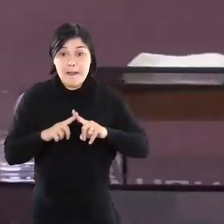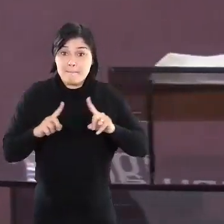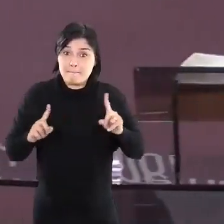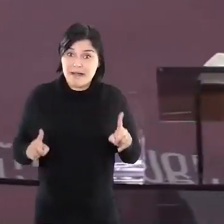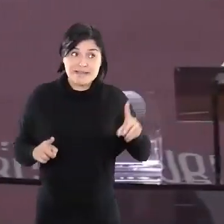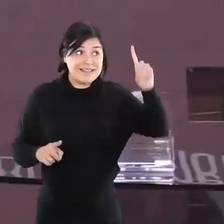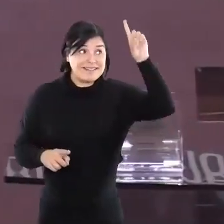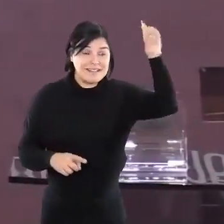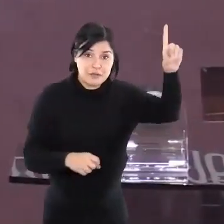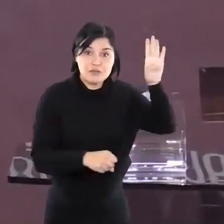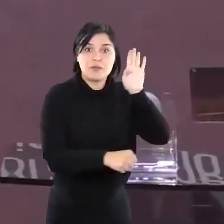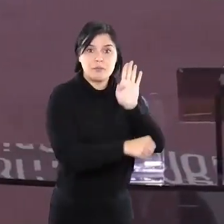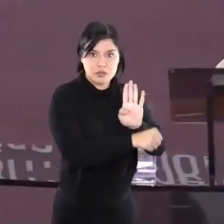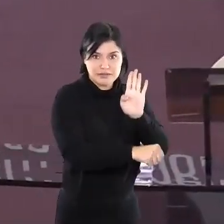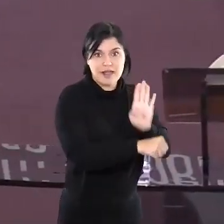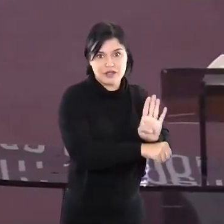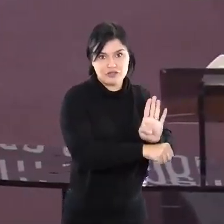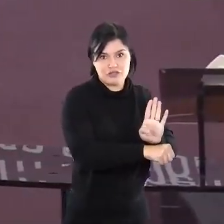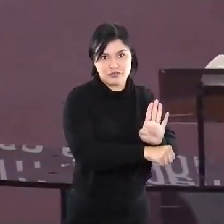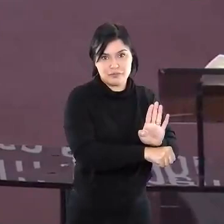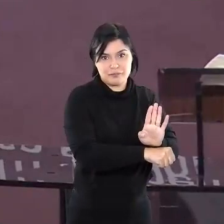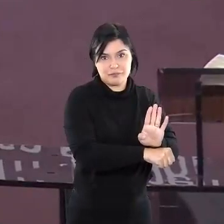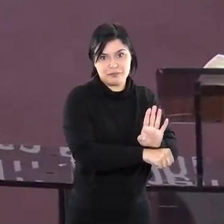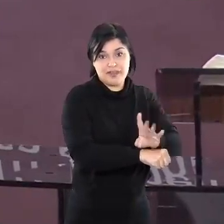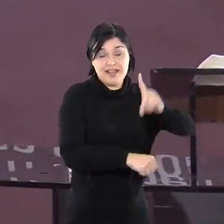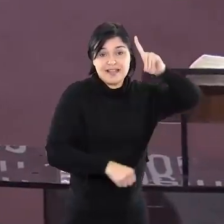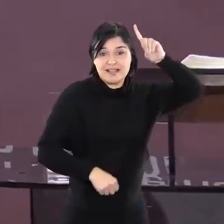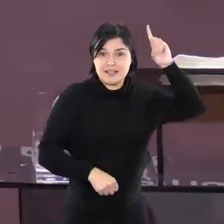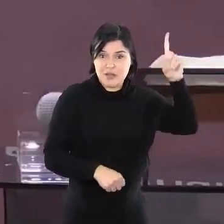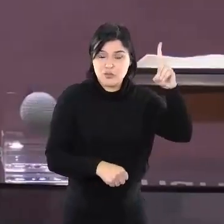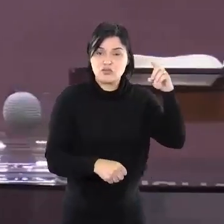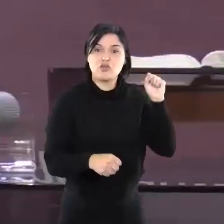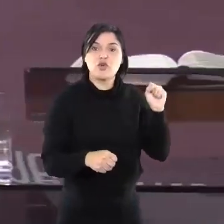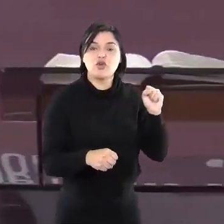É Deus que nos protege. Ele está conosco.